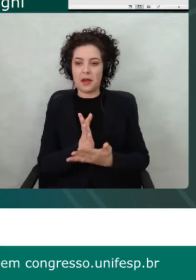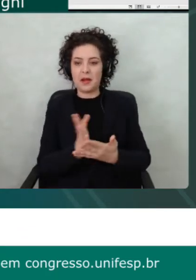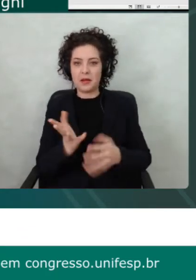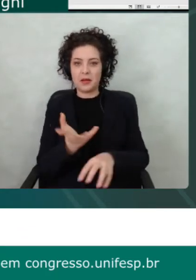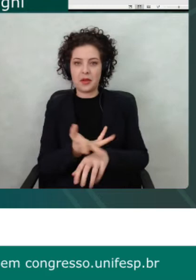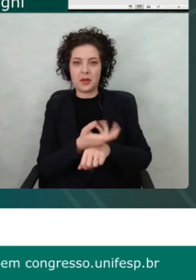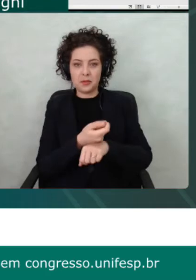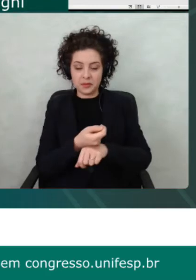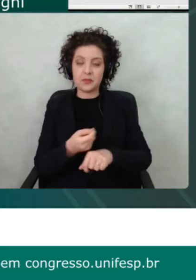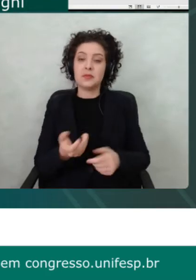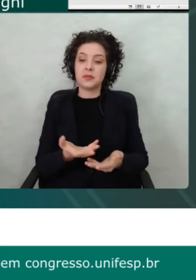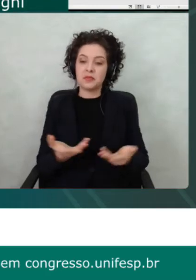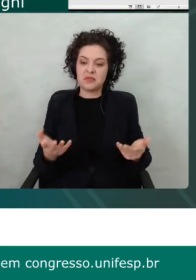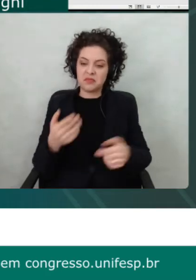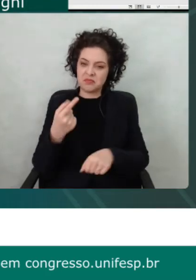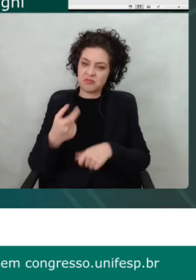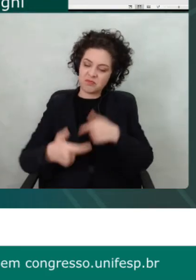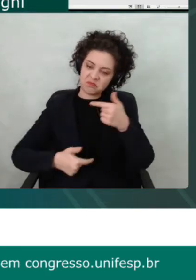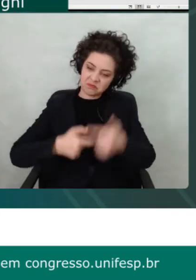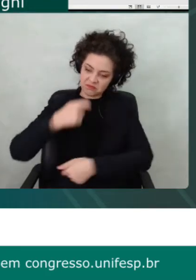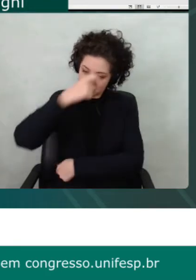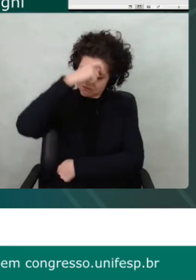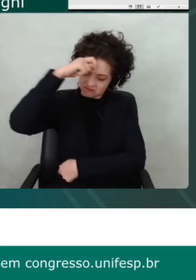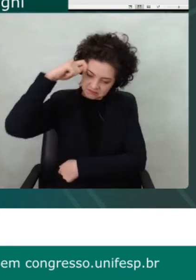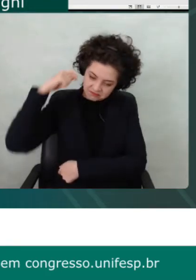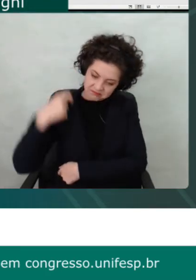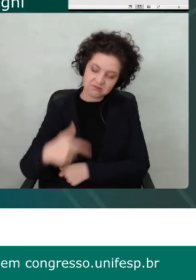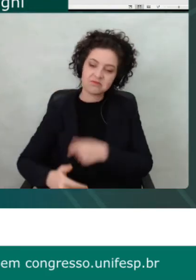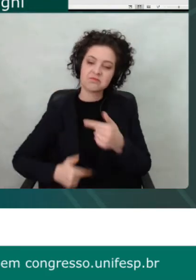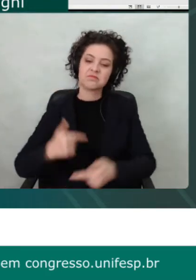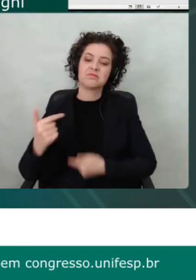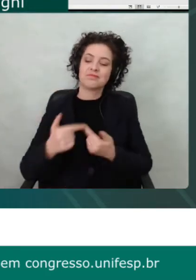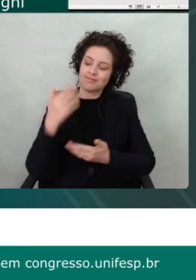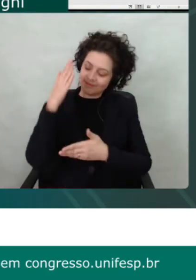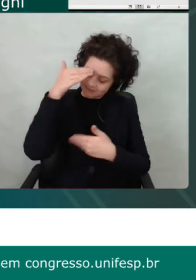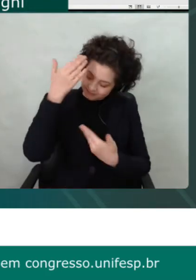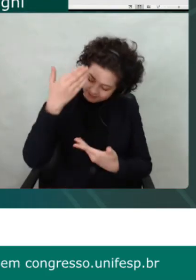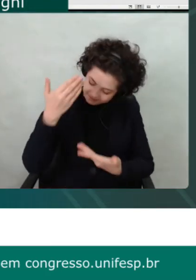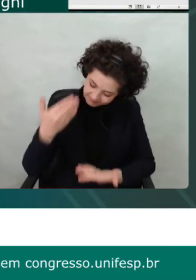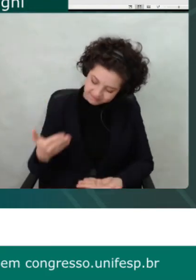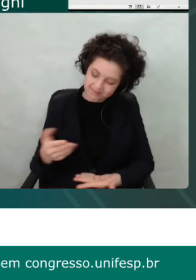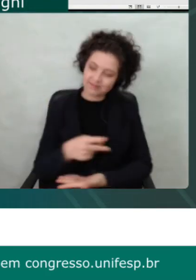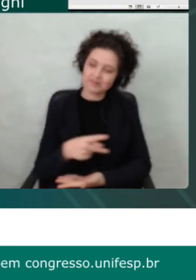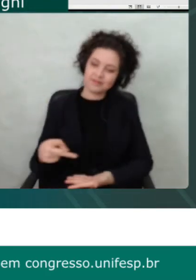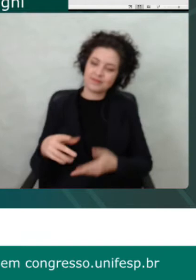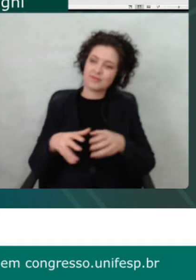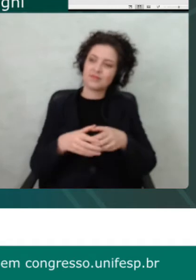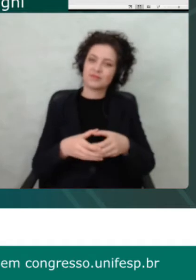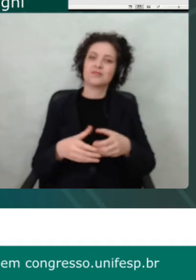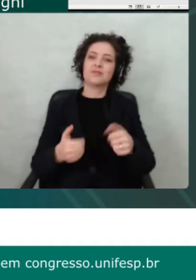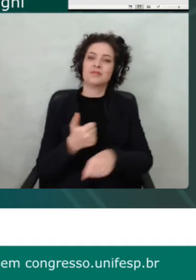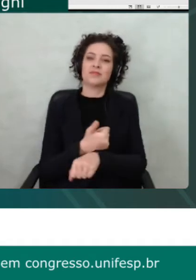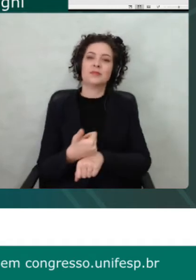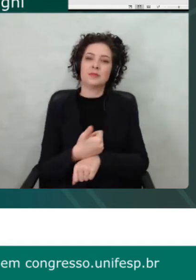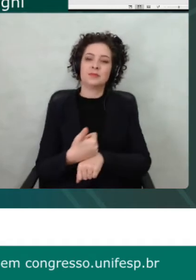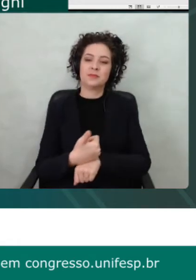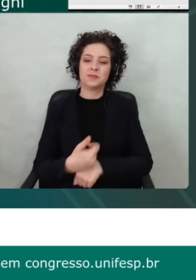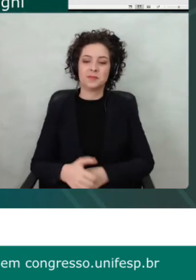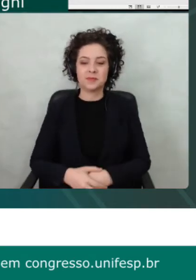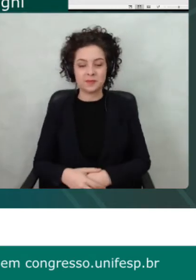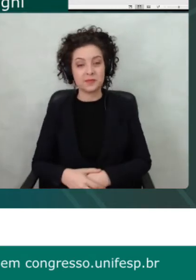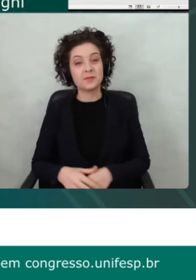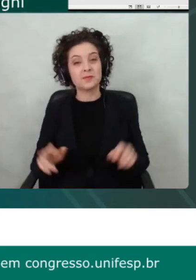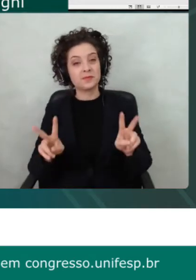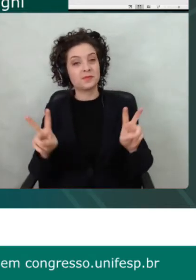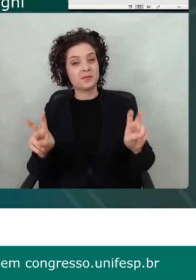muito duro no Hospital São Paulo. Então, também fica a nossa reverência a todo esse time. E o seu assunto, o que